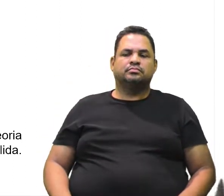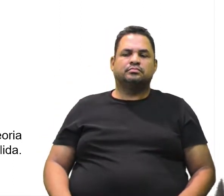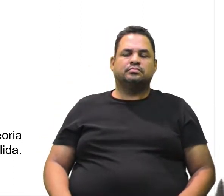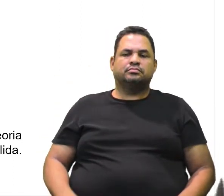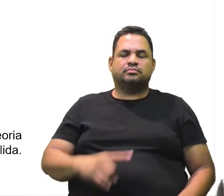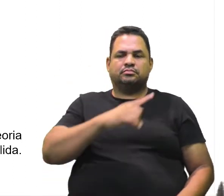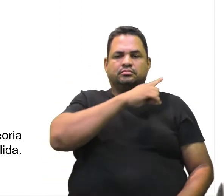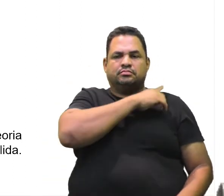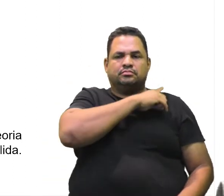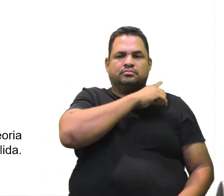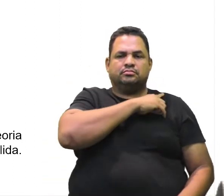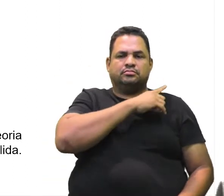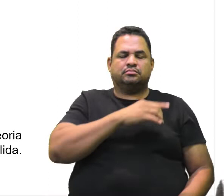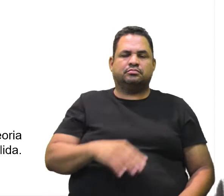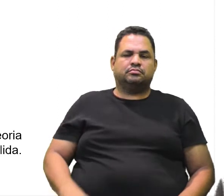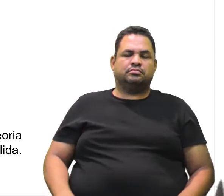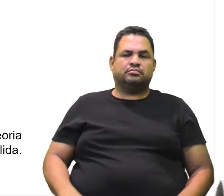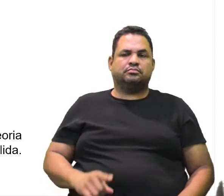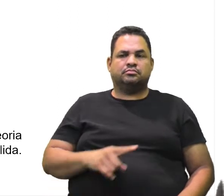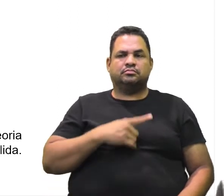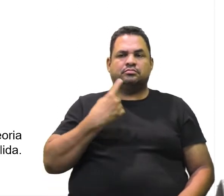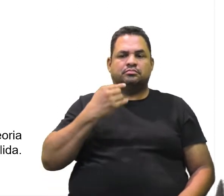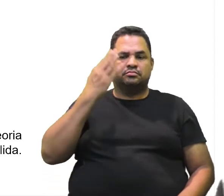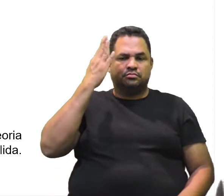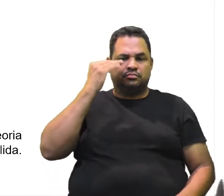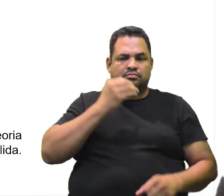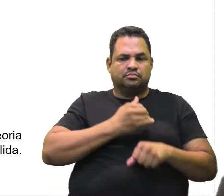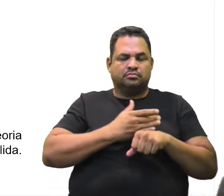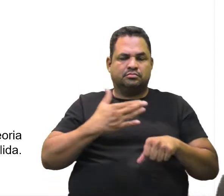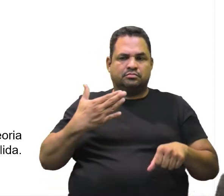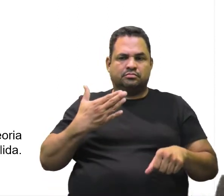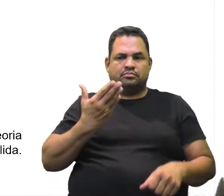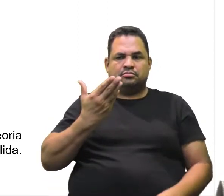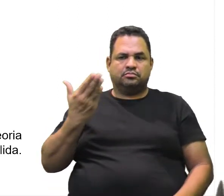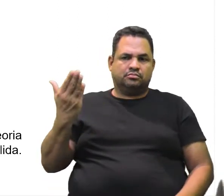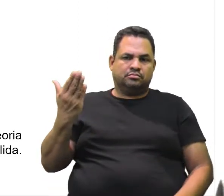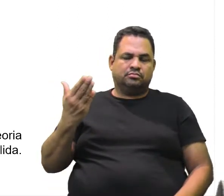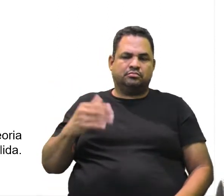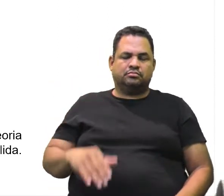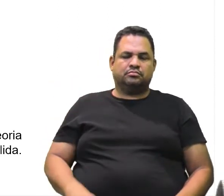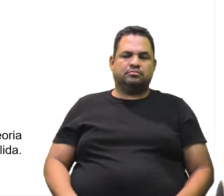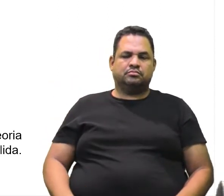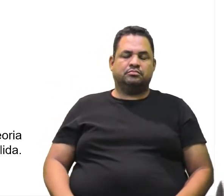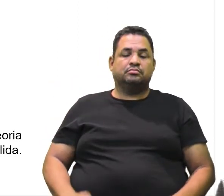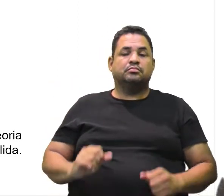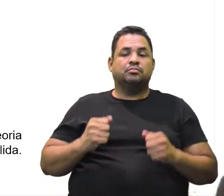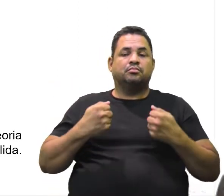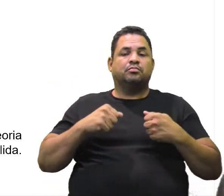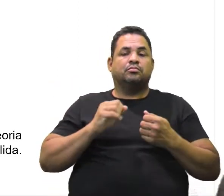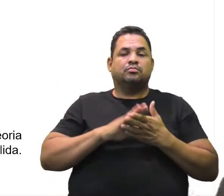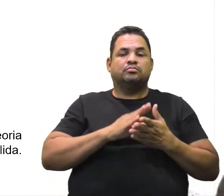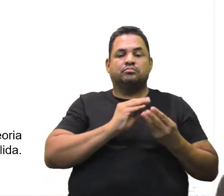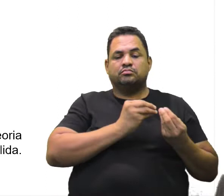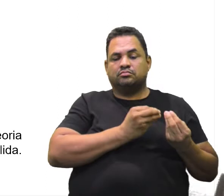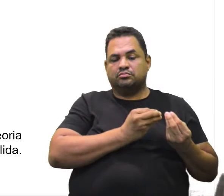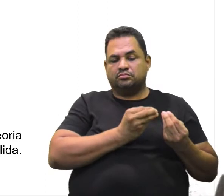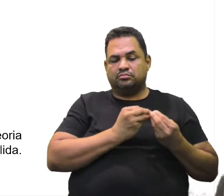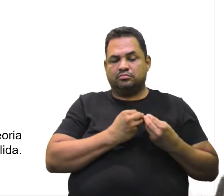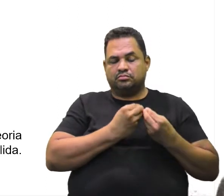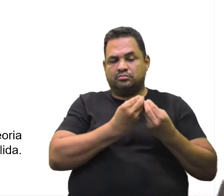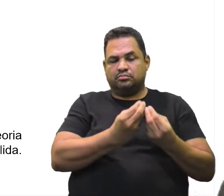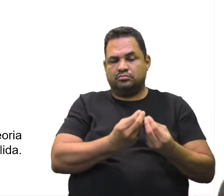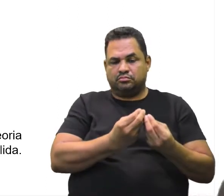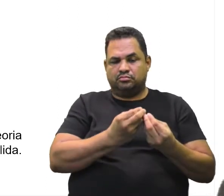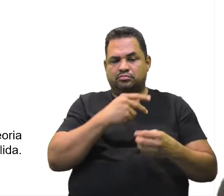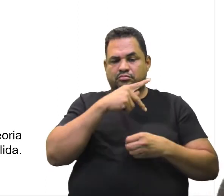Lá no primeiro ano, a gente sabe que um ácido de Bronsted-Lowry é aquele capaz de doar um próton, ou seja, de doar